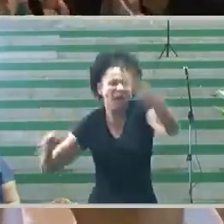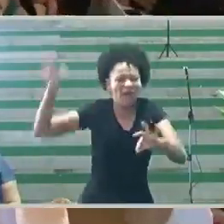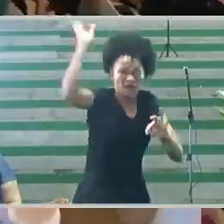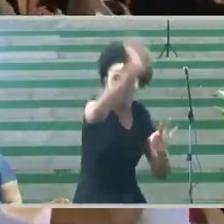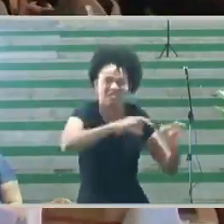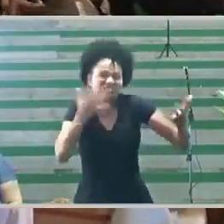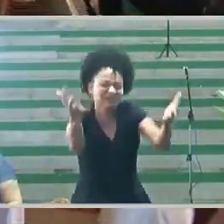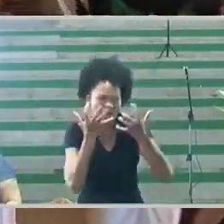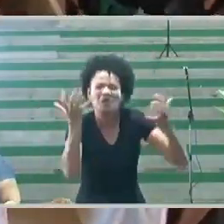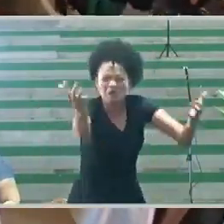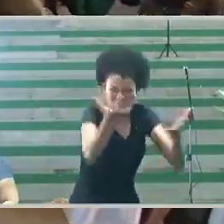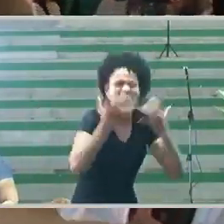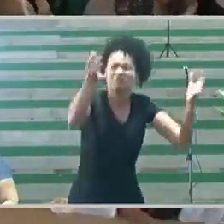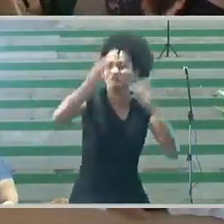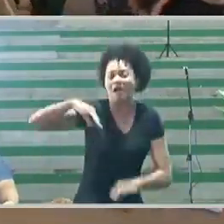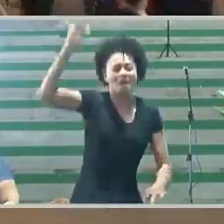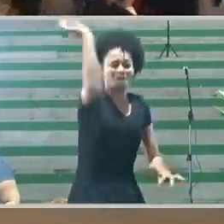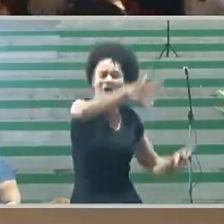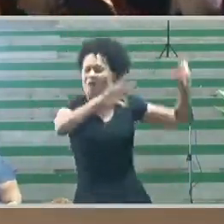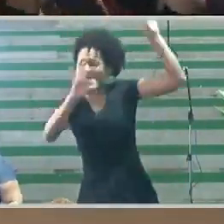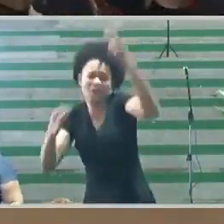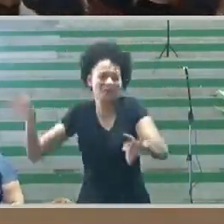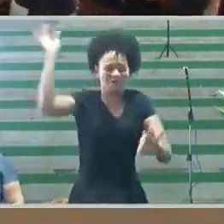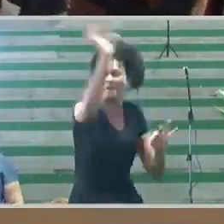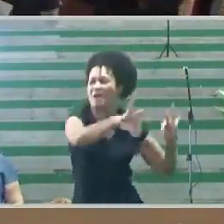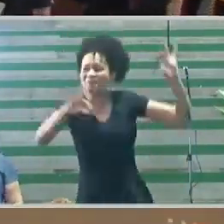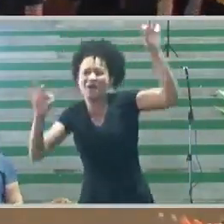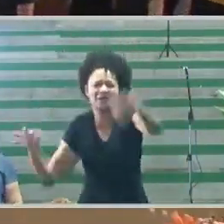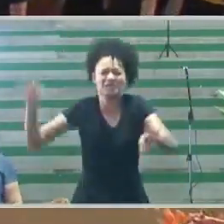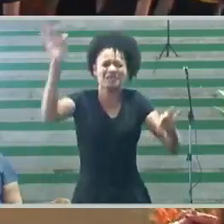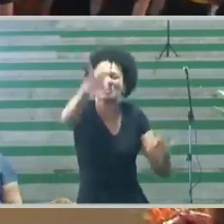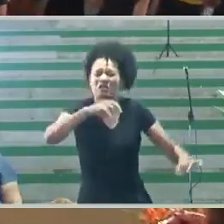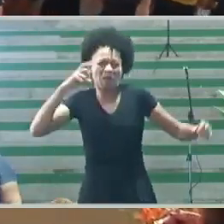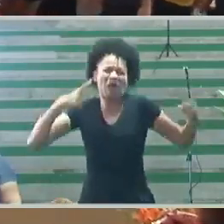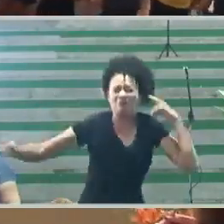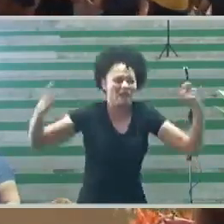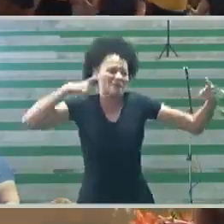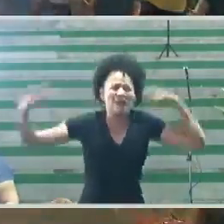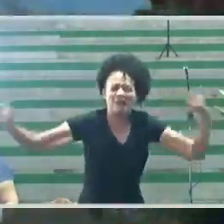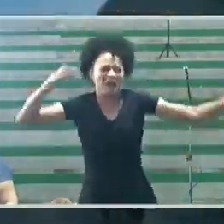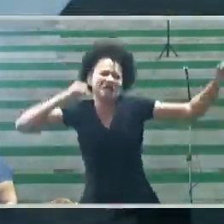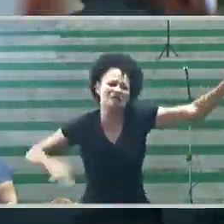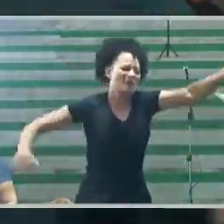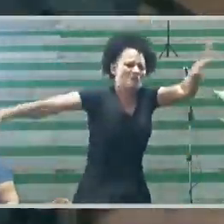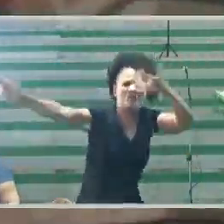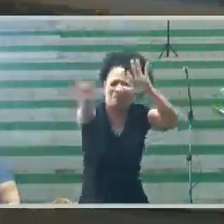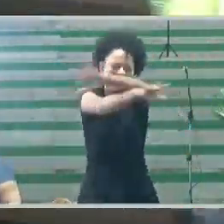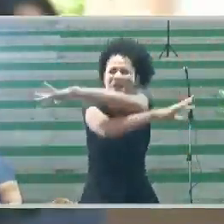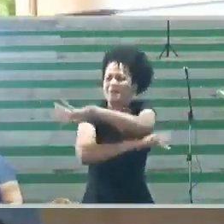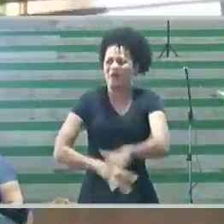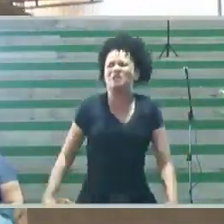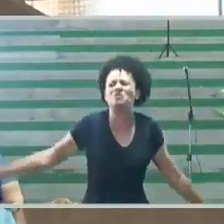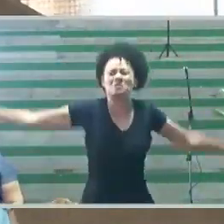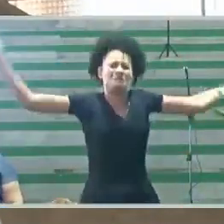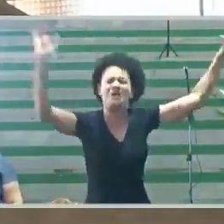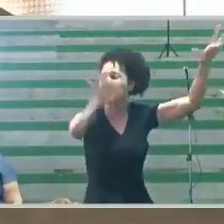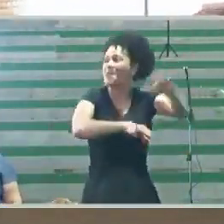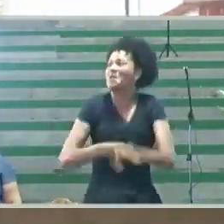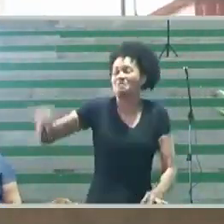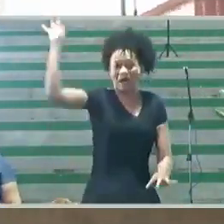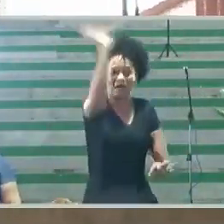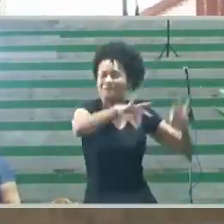quem vai, quem vai, quem vai, faz barulho aí, faz barulho aí, faz barulho